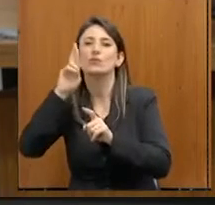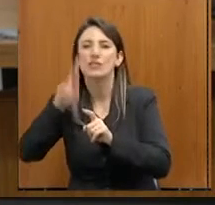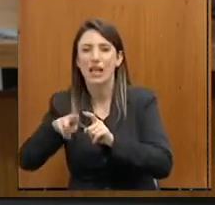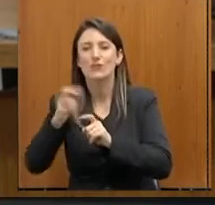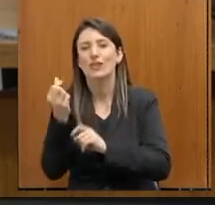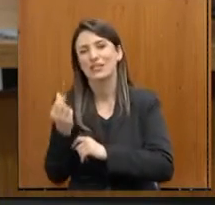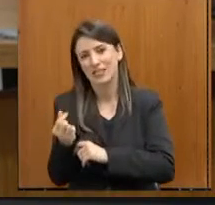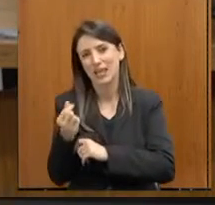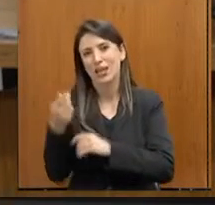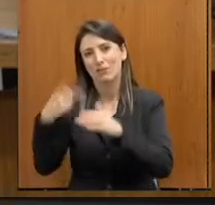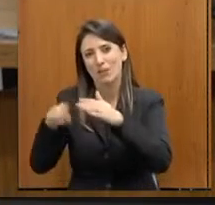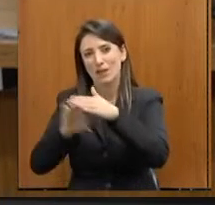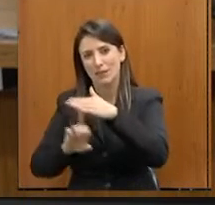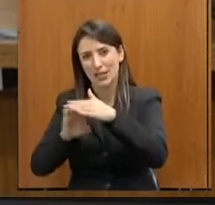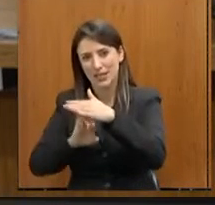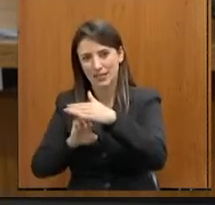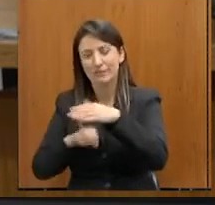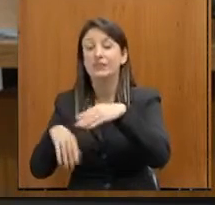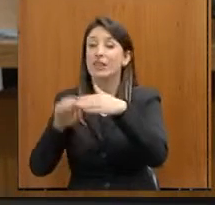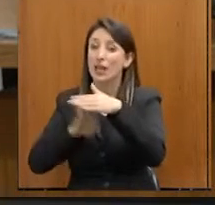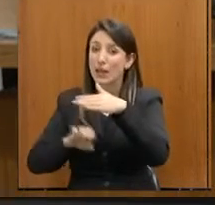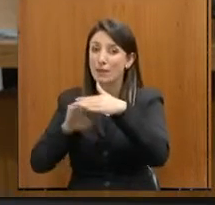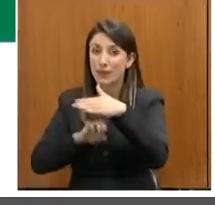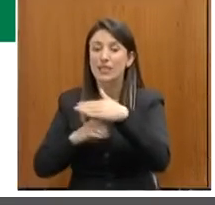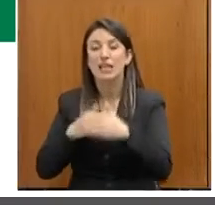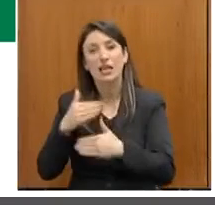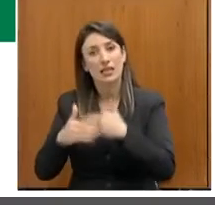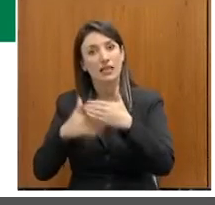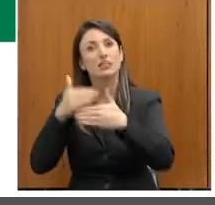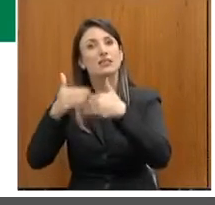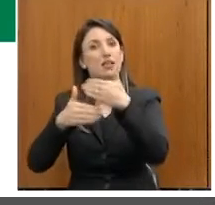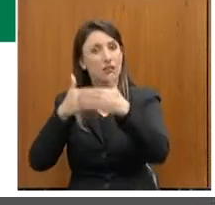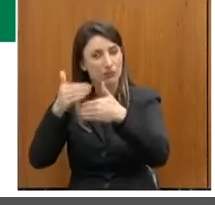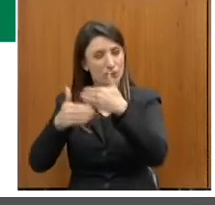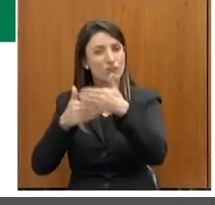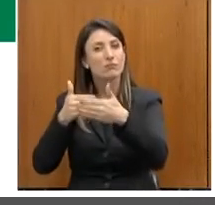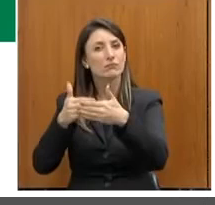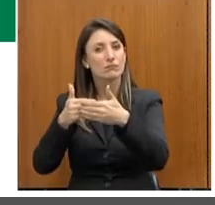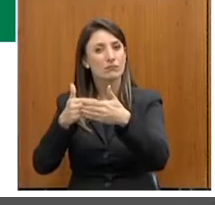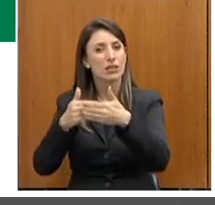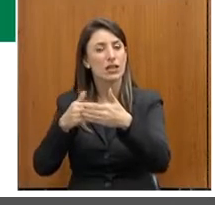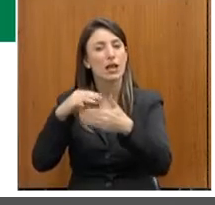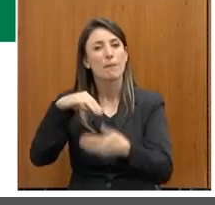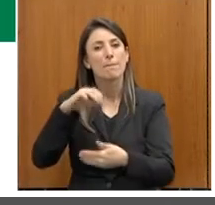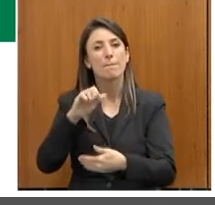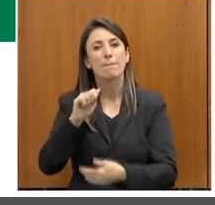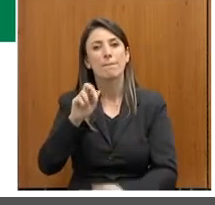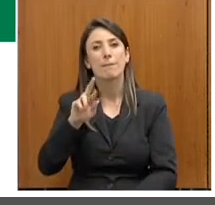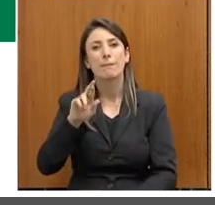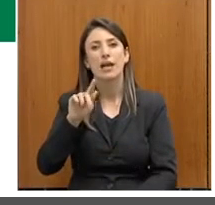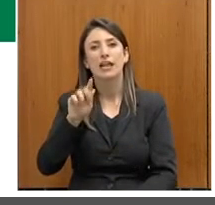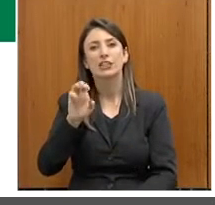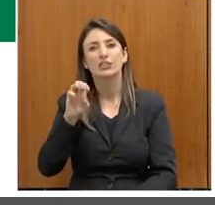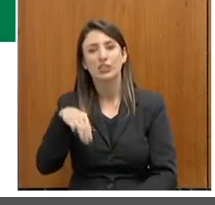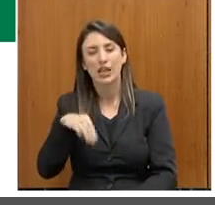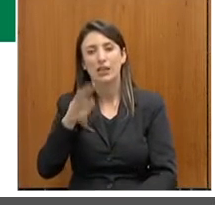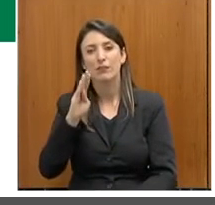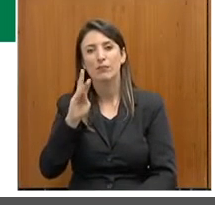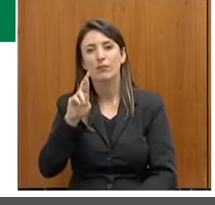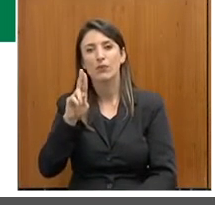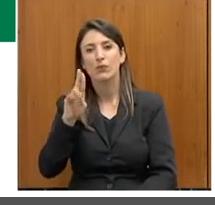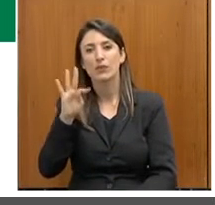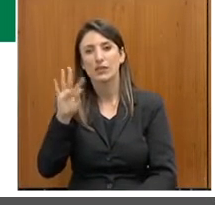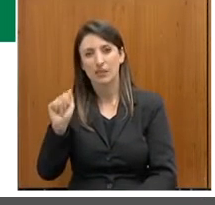companhia dele um crescimento na sua margem operacional é né da sua margem bruta